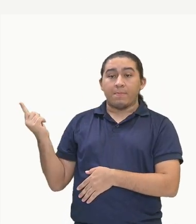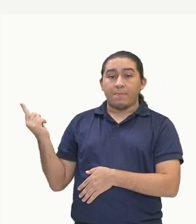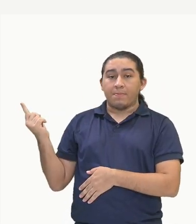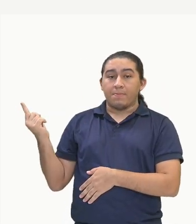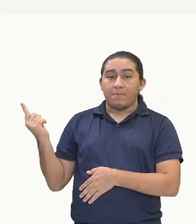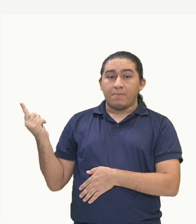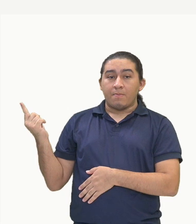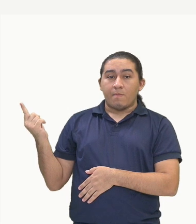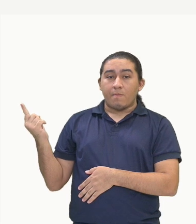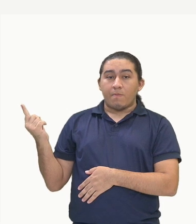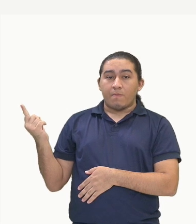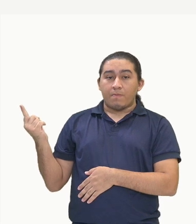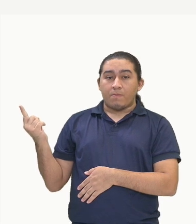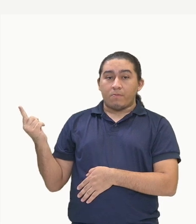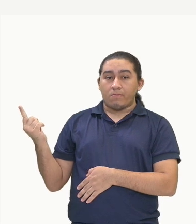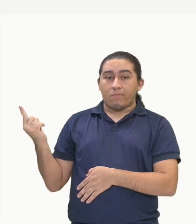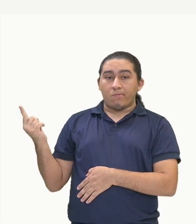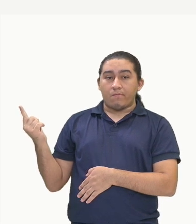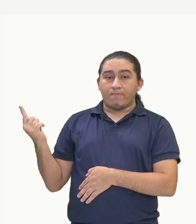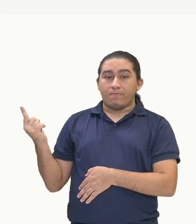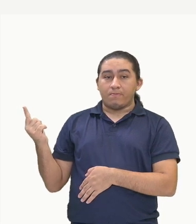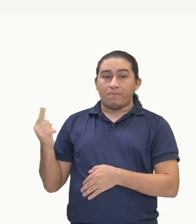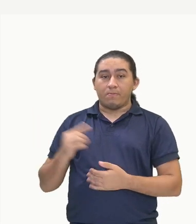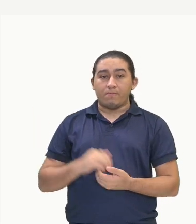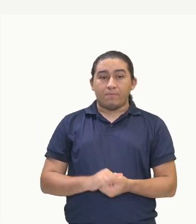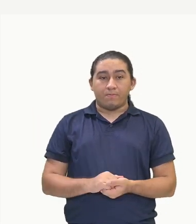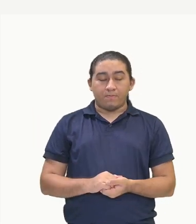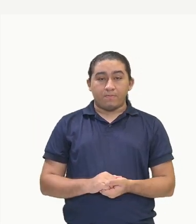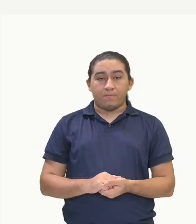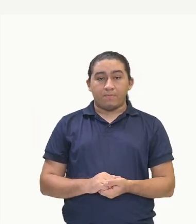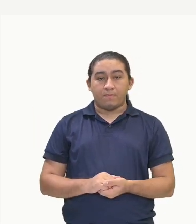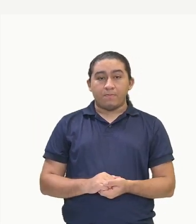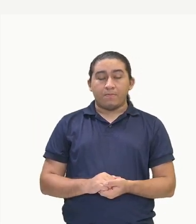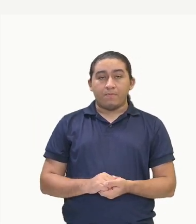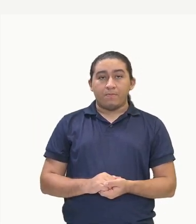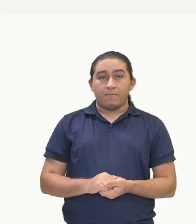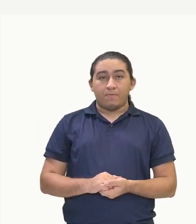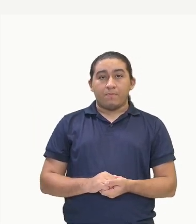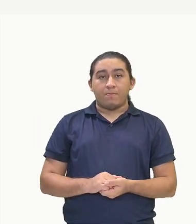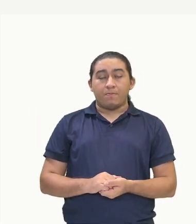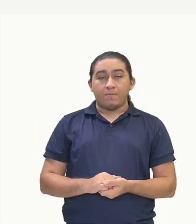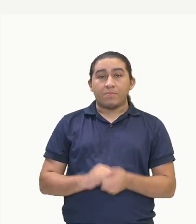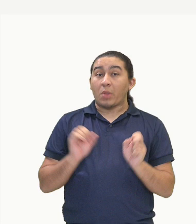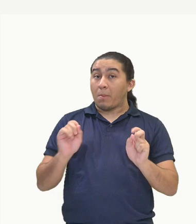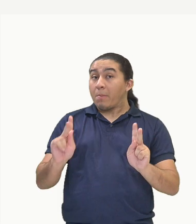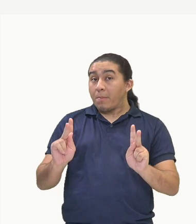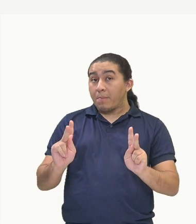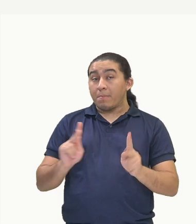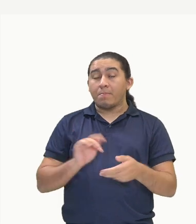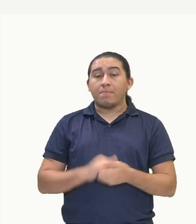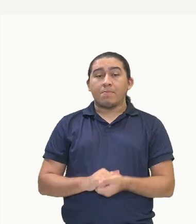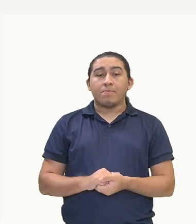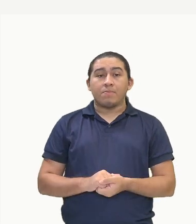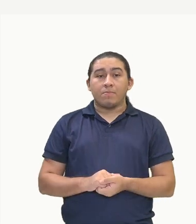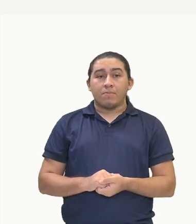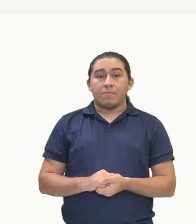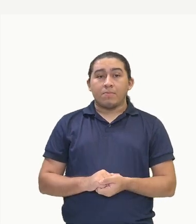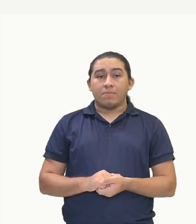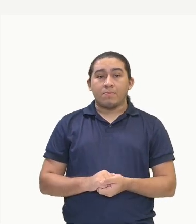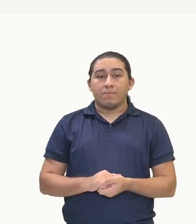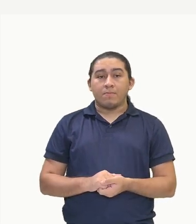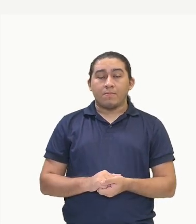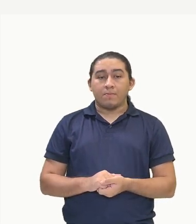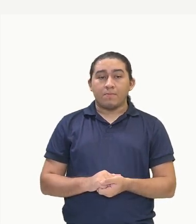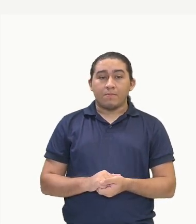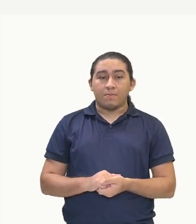0,053. Ou seja, isso a gente lê como 53 milésimos. Tá certo? Eu posso fazer o contrário